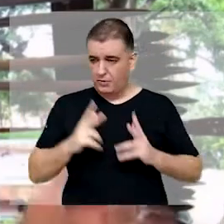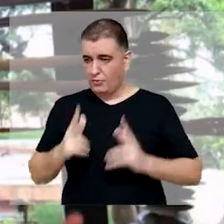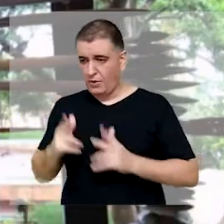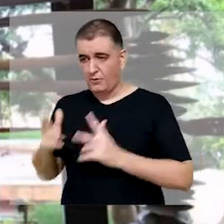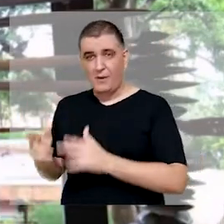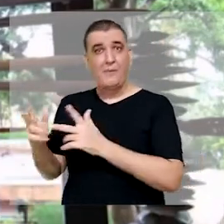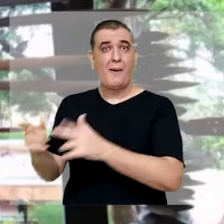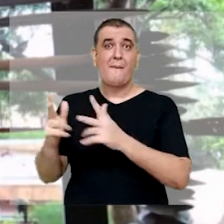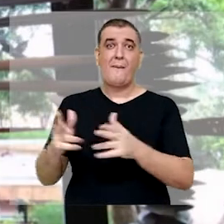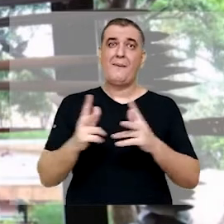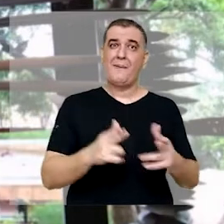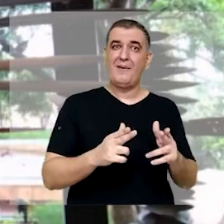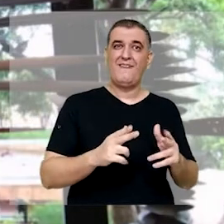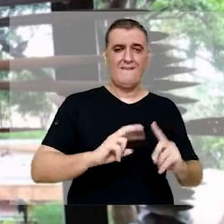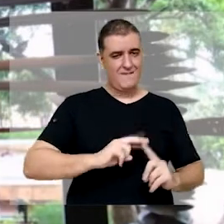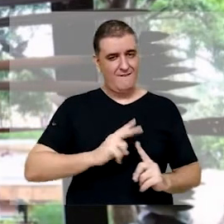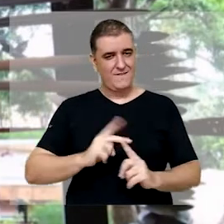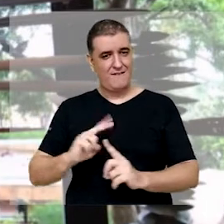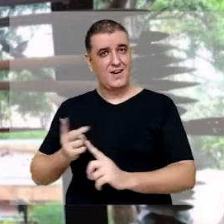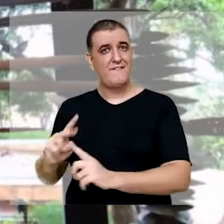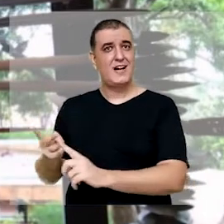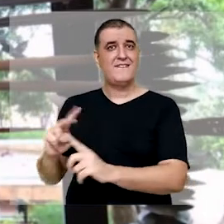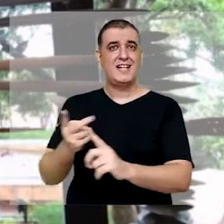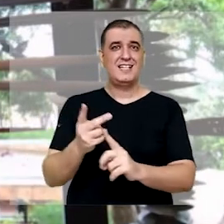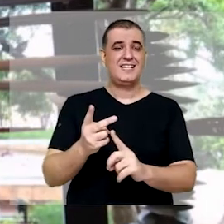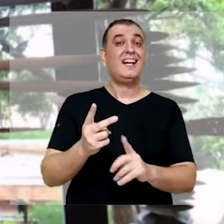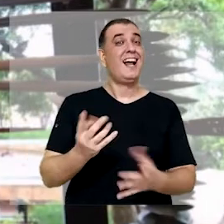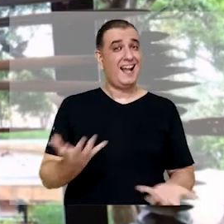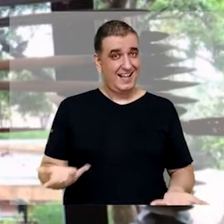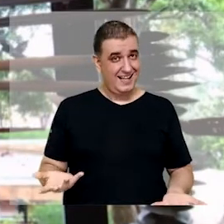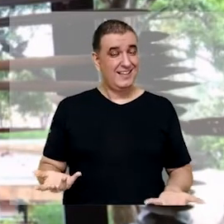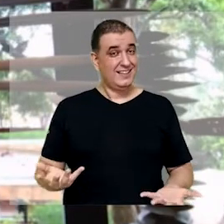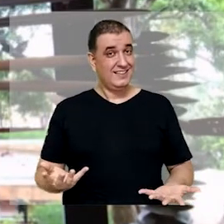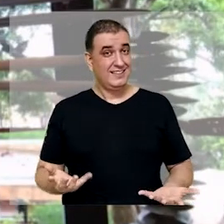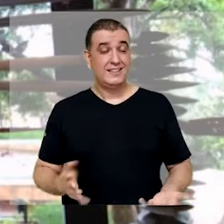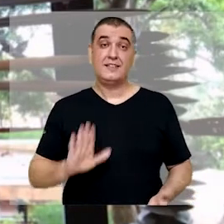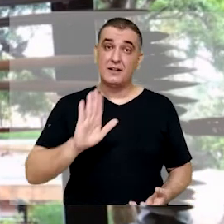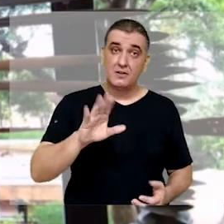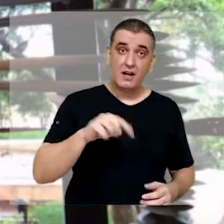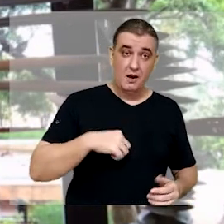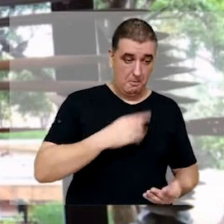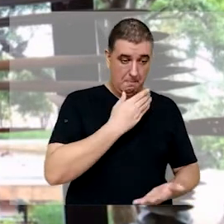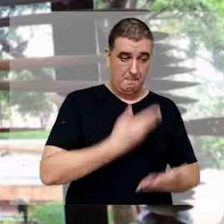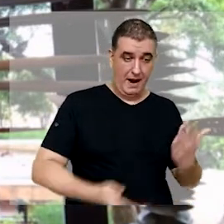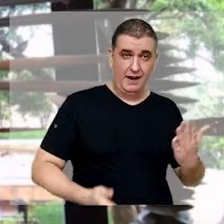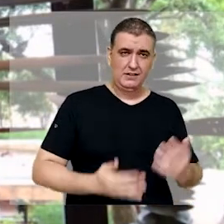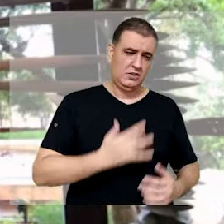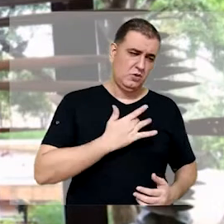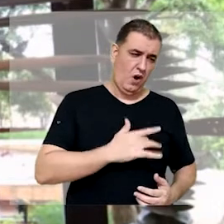desmonta, porque vai ter um outro múltiplo daqui a pouco, sem a tua intervenção